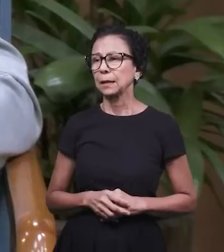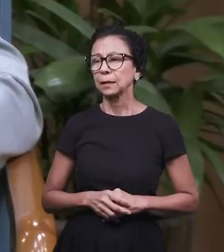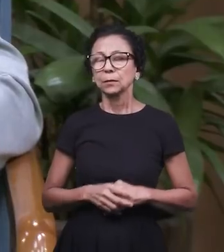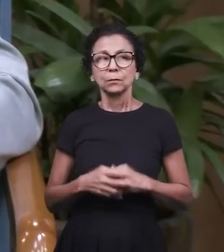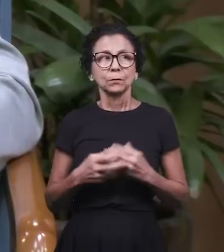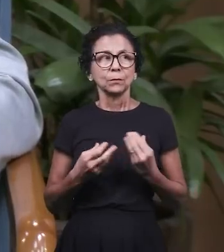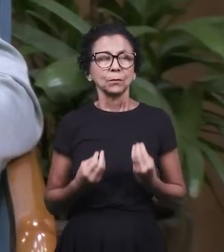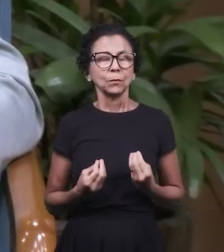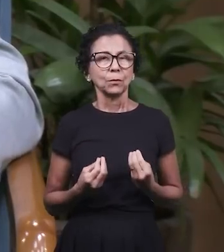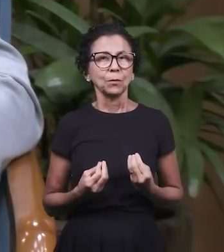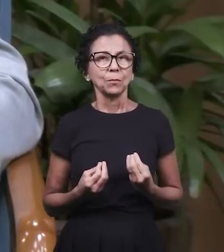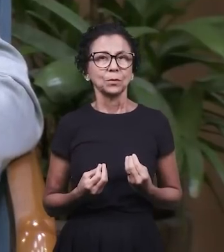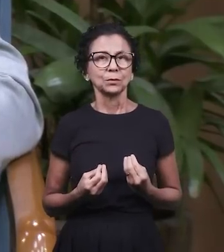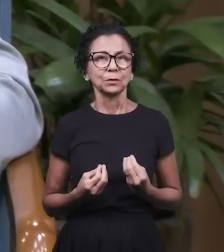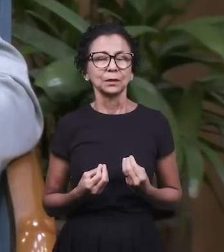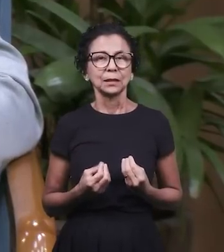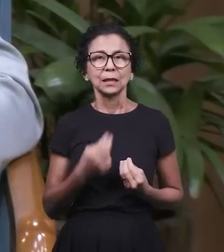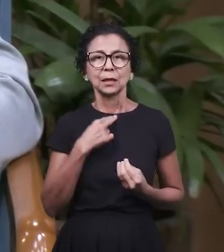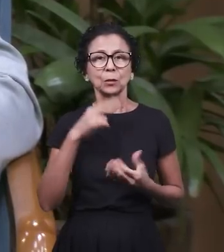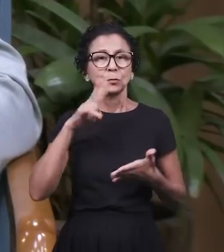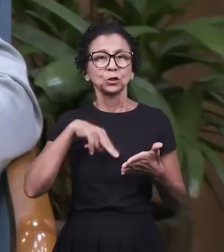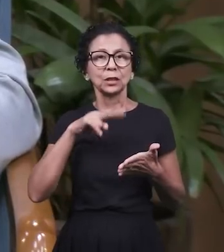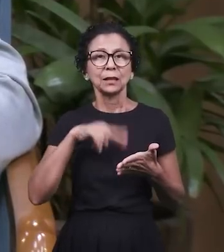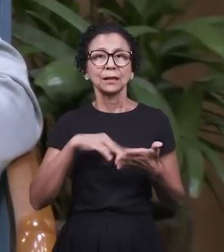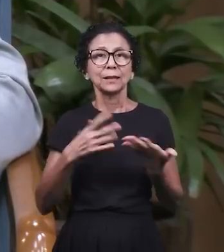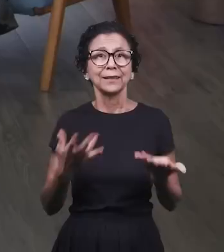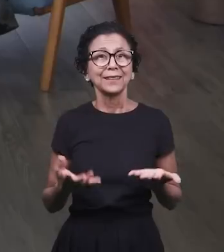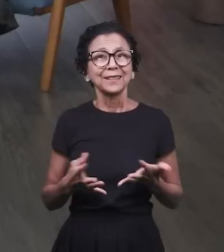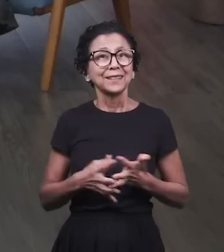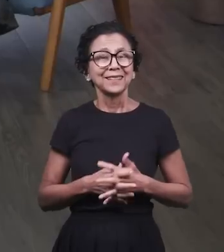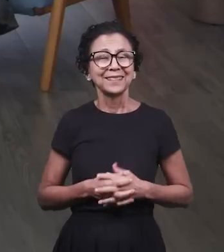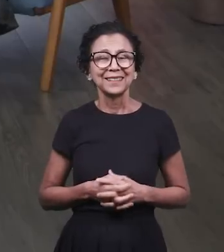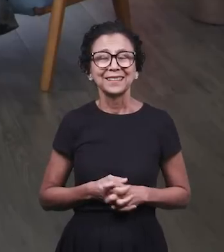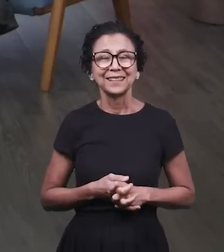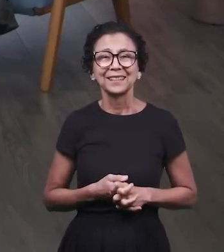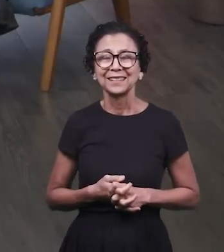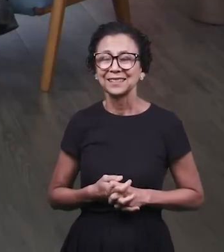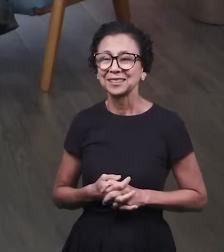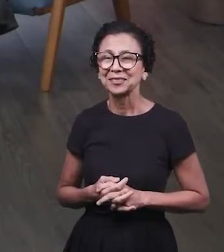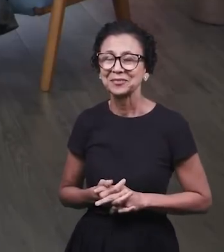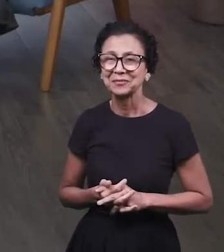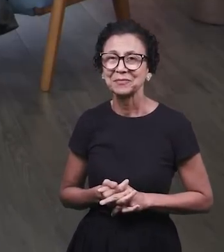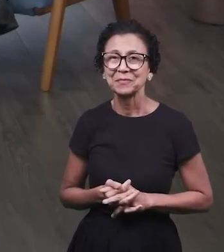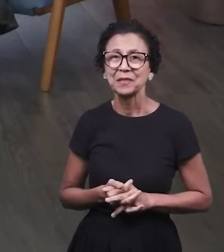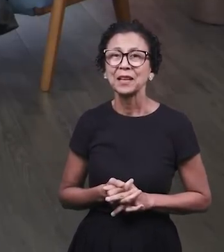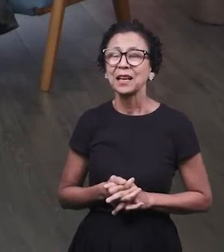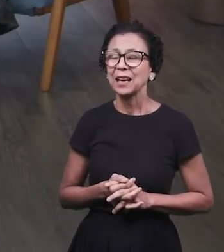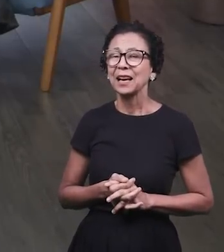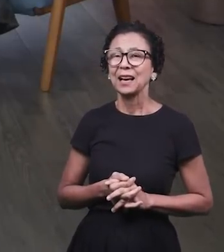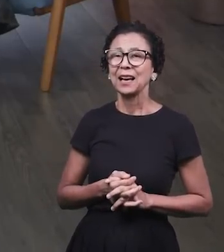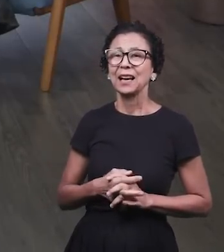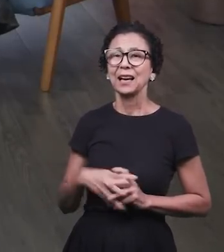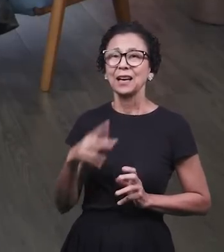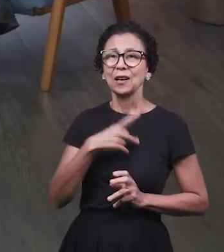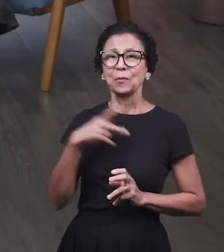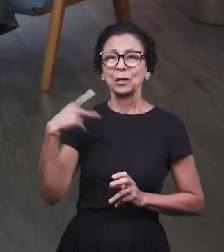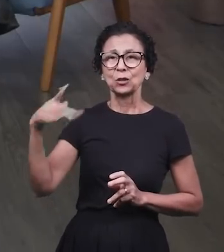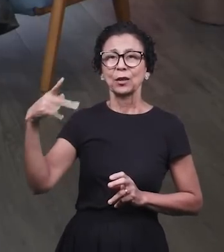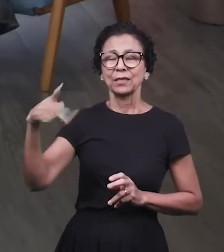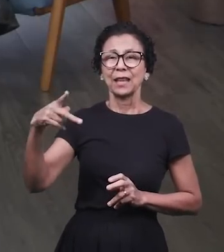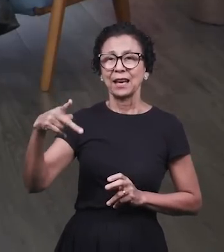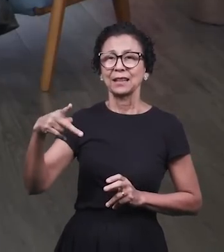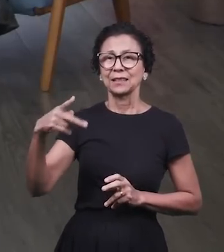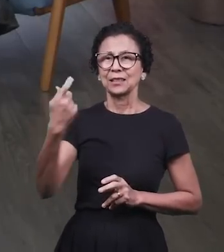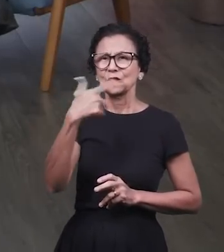livro de Cantares. É uma experiência maravilhosa para nós, né? Um diferencial. Enquanto infelizmente, ele mandou grampear, o Espírito Santo está cada